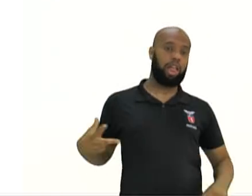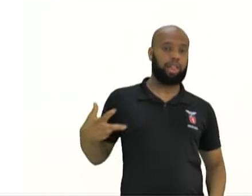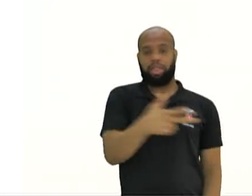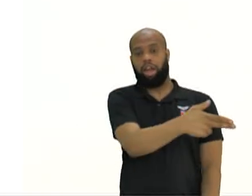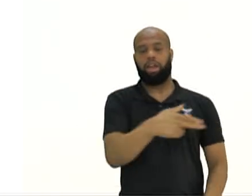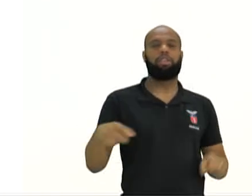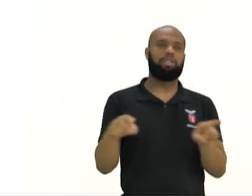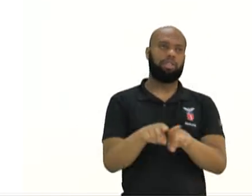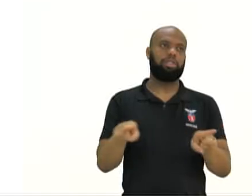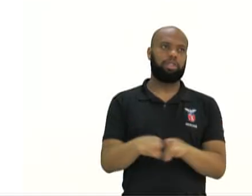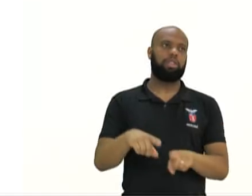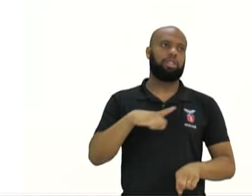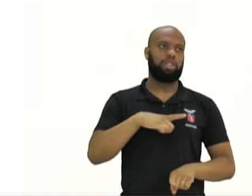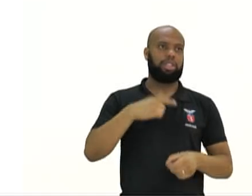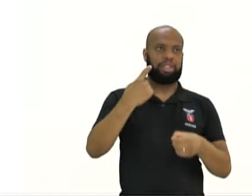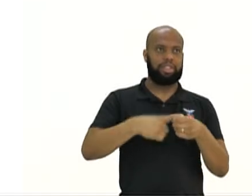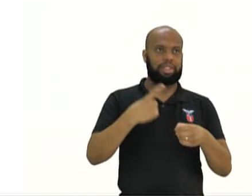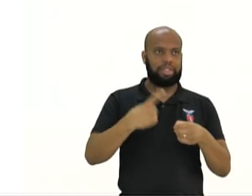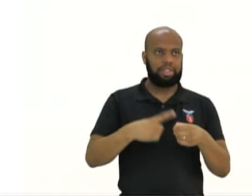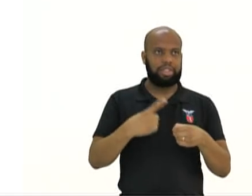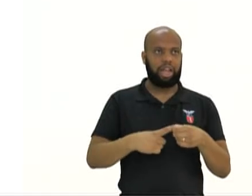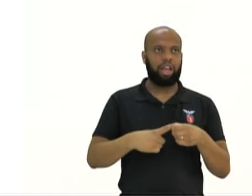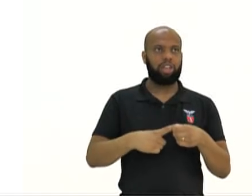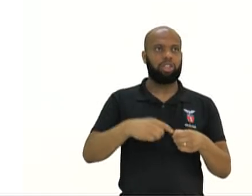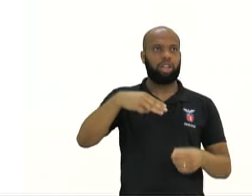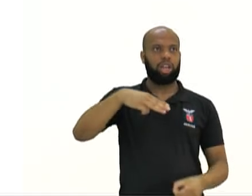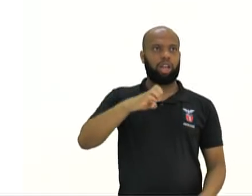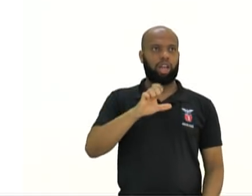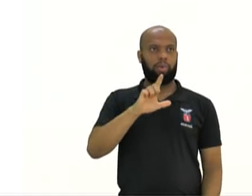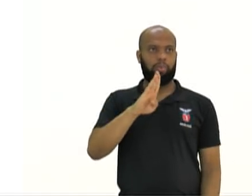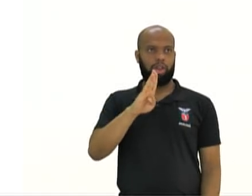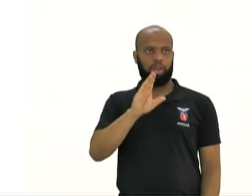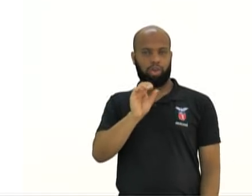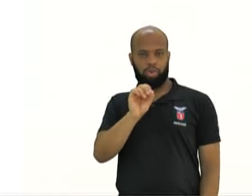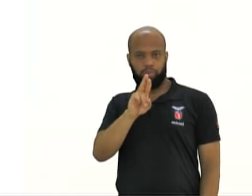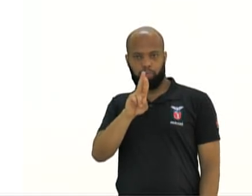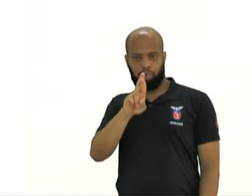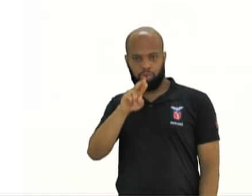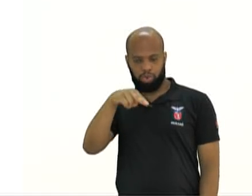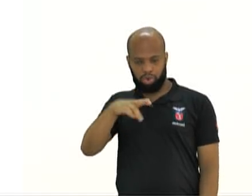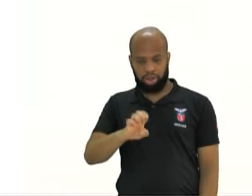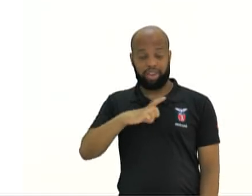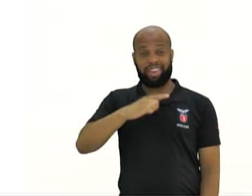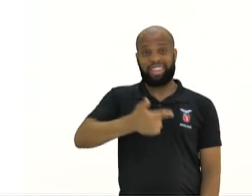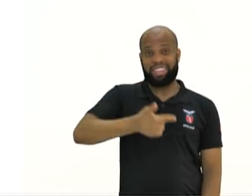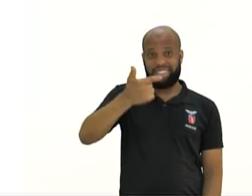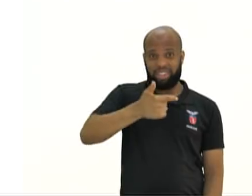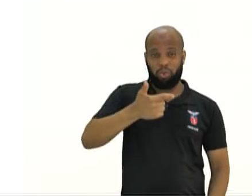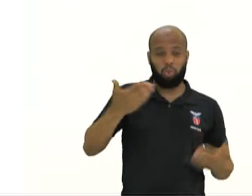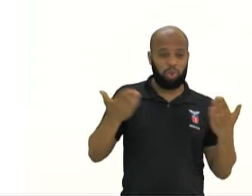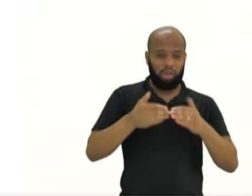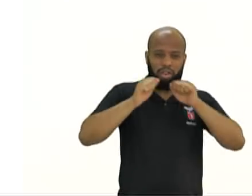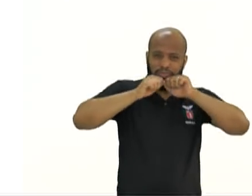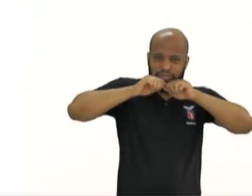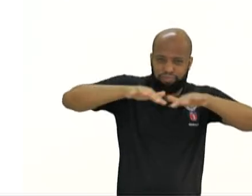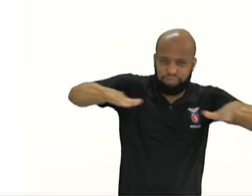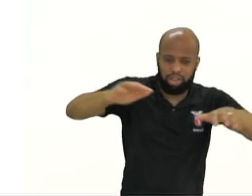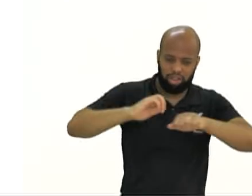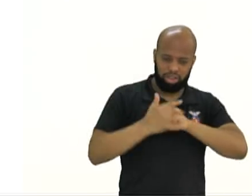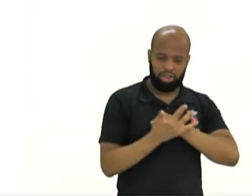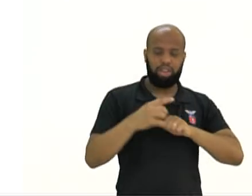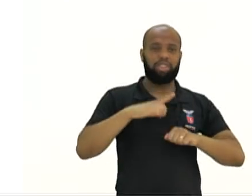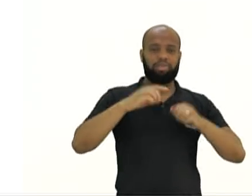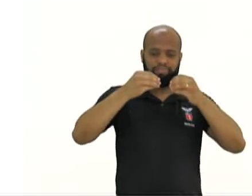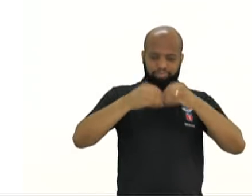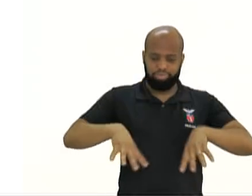muito tempo. Na cidade de Melbourne, por exemplo, né, está acontecendo uma segunda onda de contágios, né, que vai prejudicar